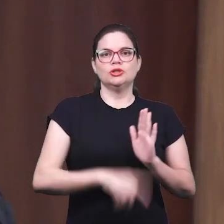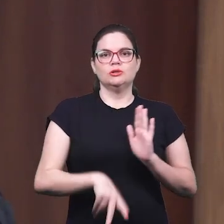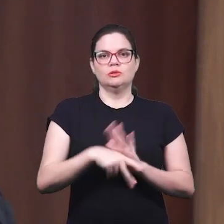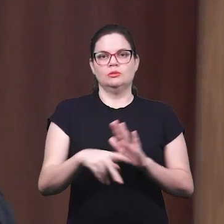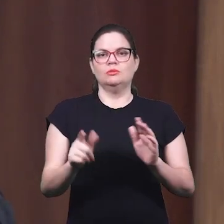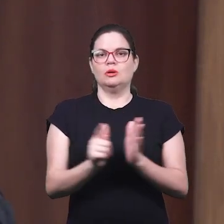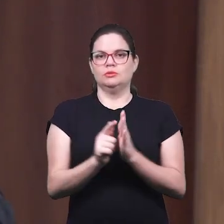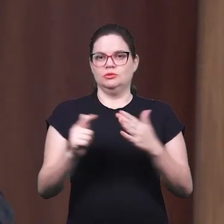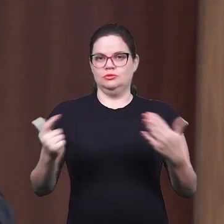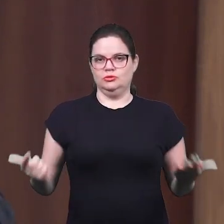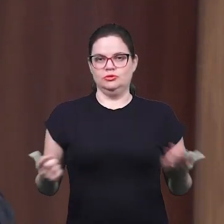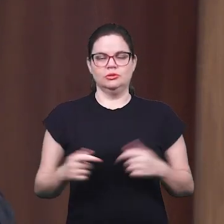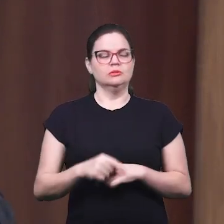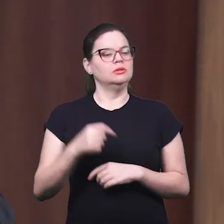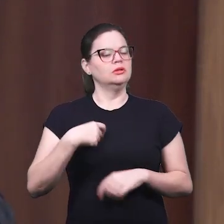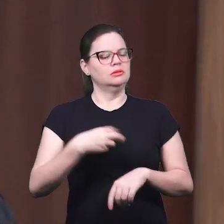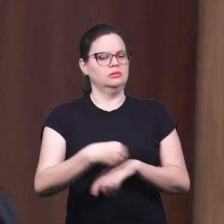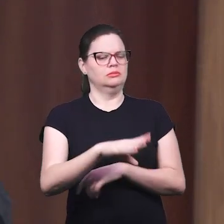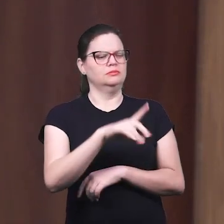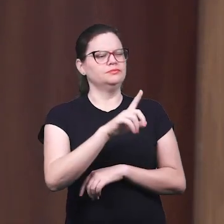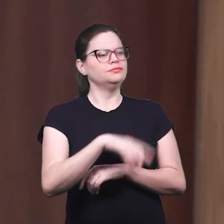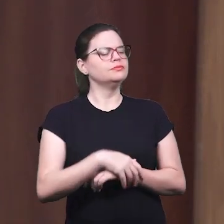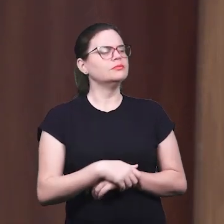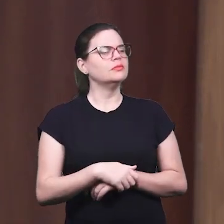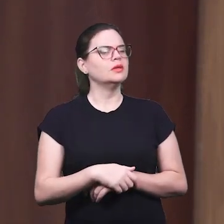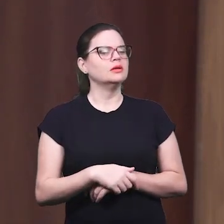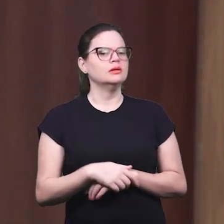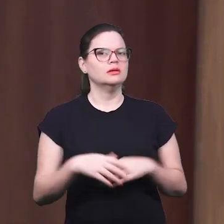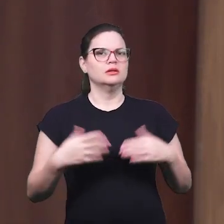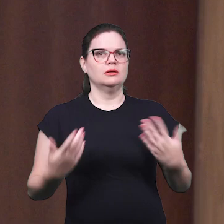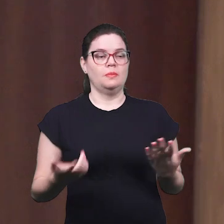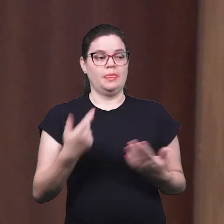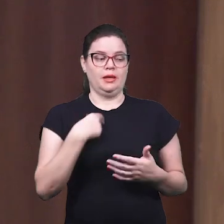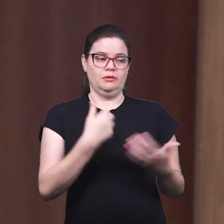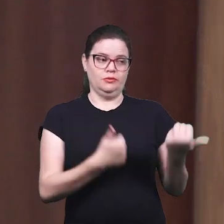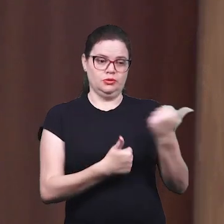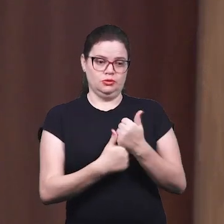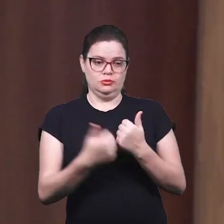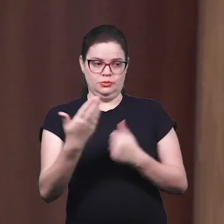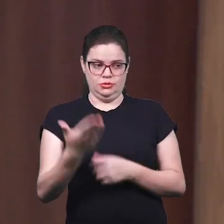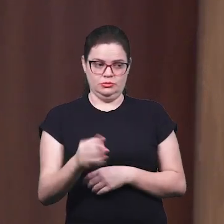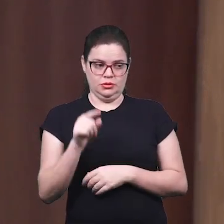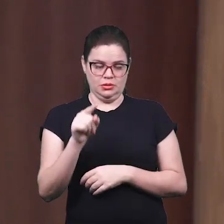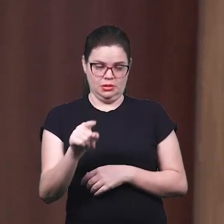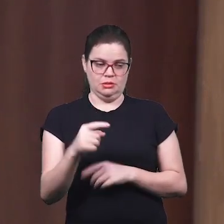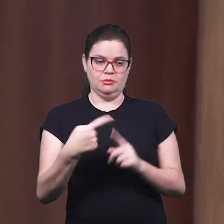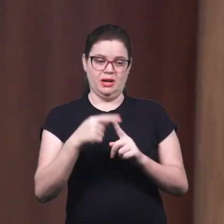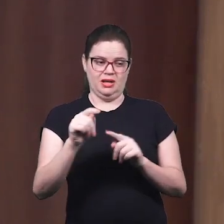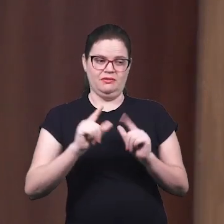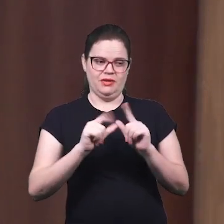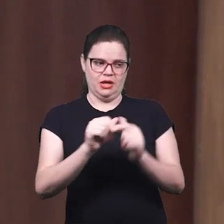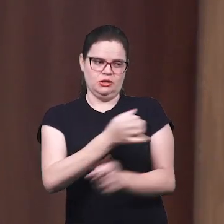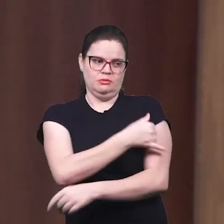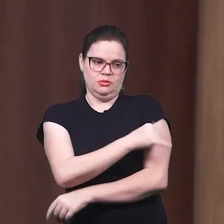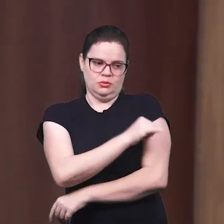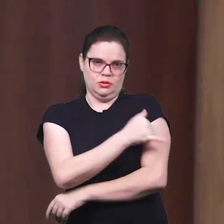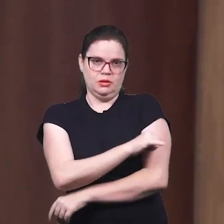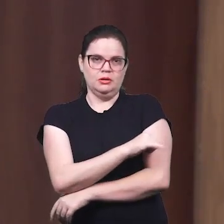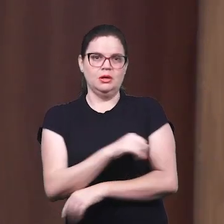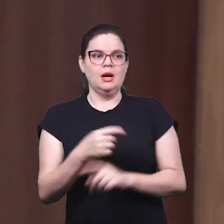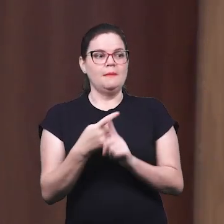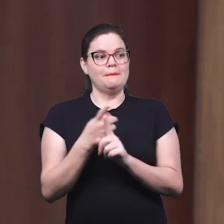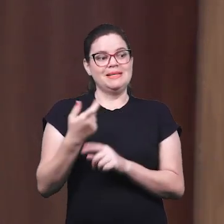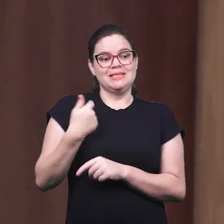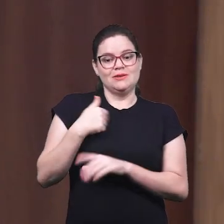Serapião. Comuniquei a ele o seguinte, doutor Rosendo, eu vou substituir aqui o Aréfia por enquanto, porque eu vou